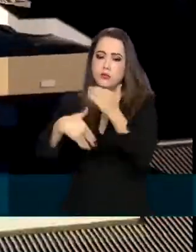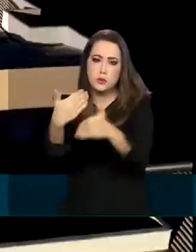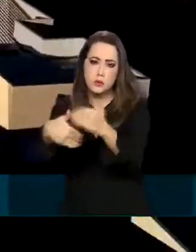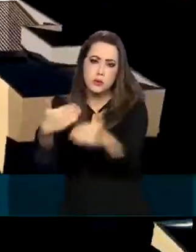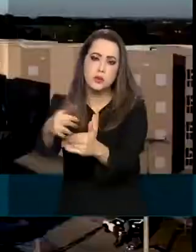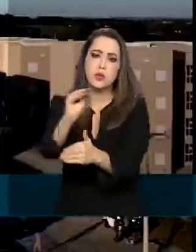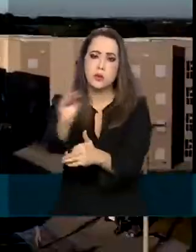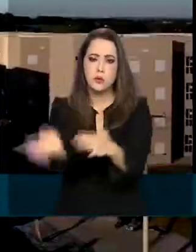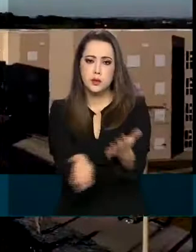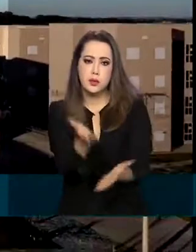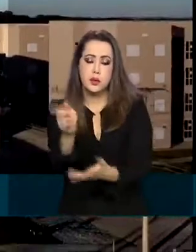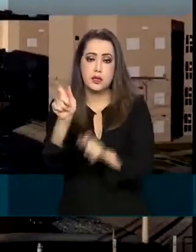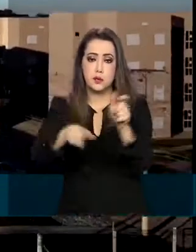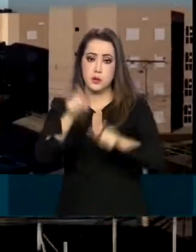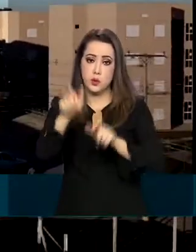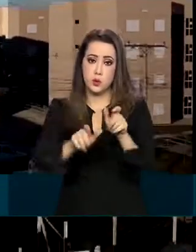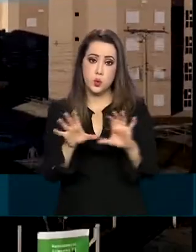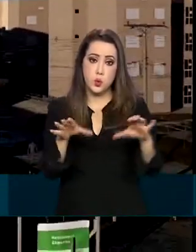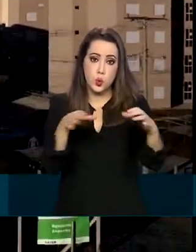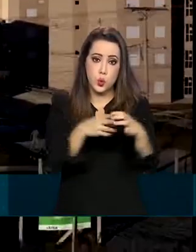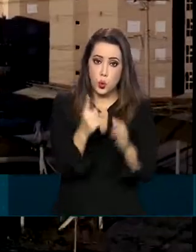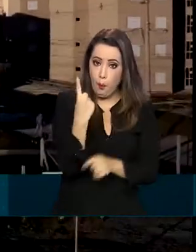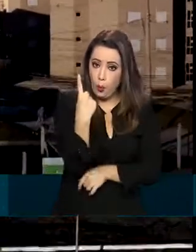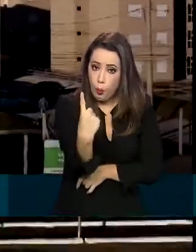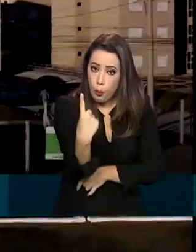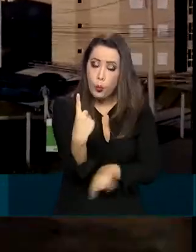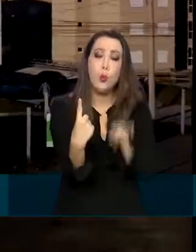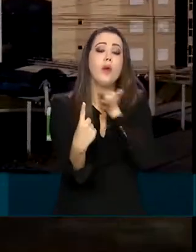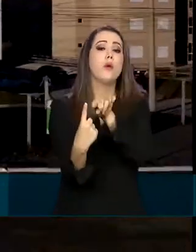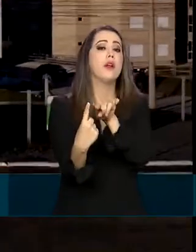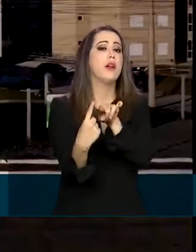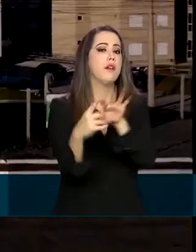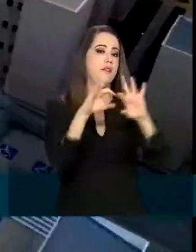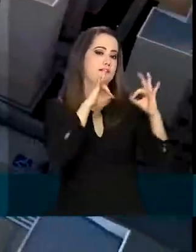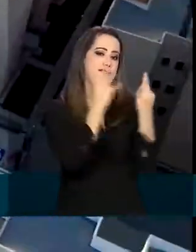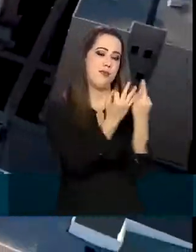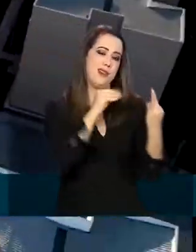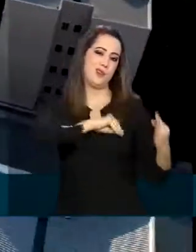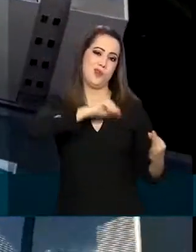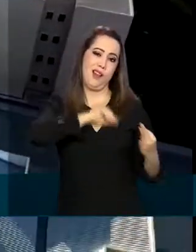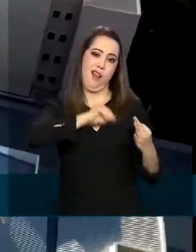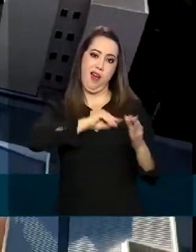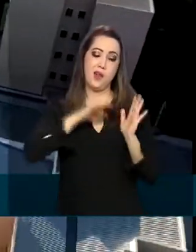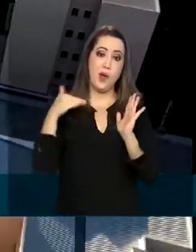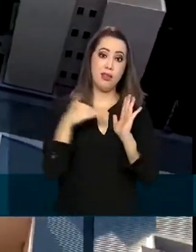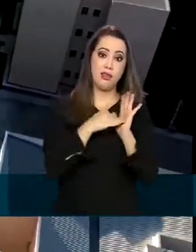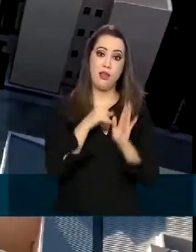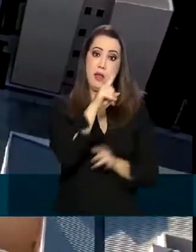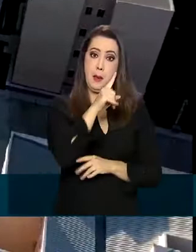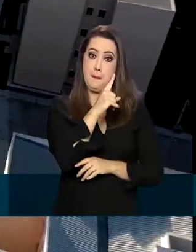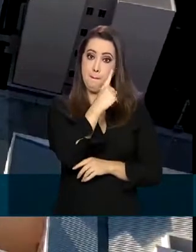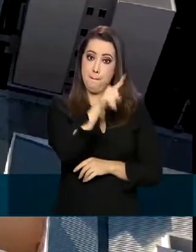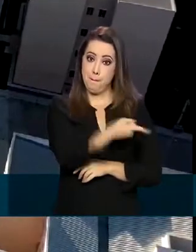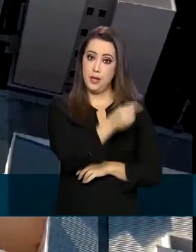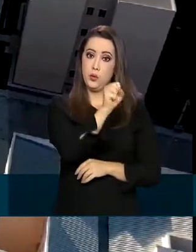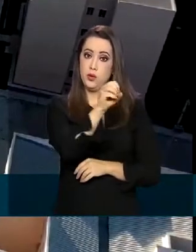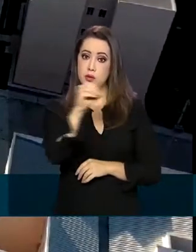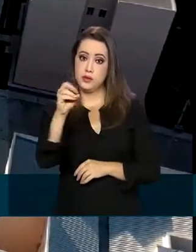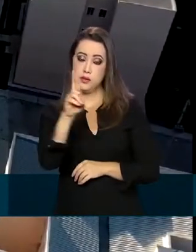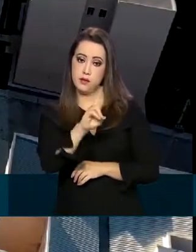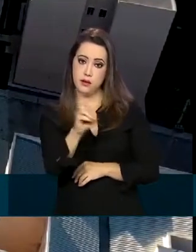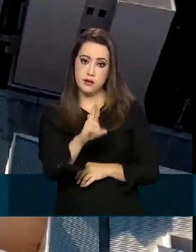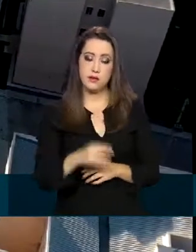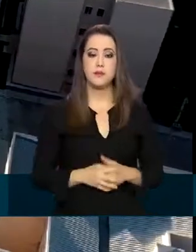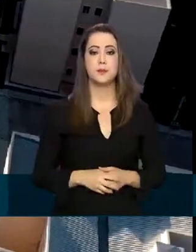para atender beneficiários da faixa 1, que compreende famílias com renda mensal de até R$ 1.800.